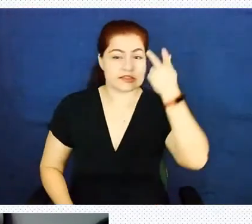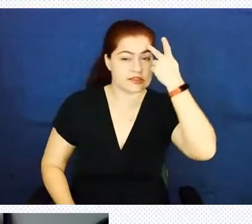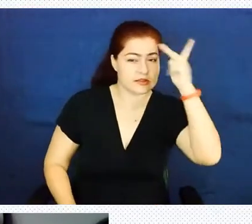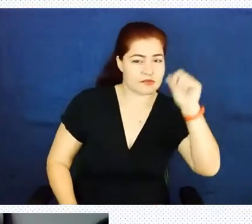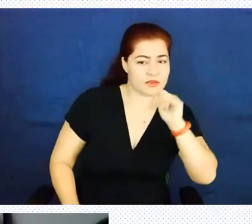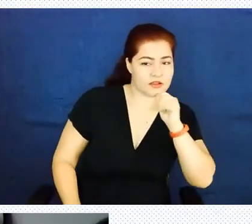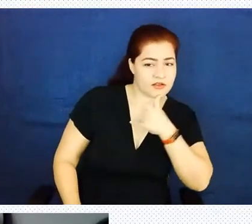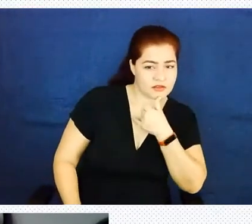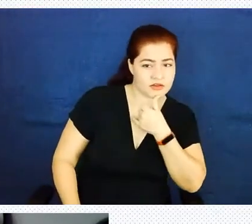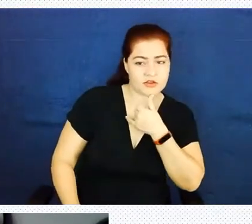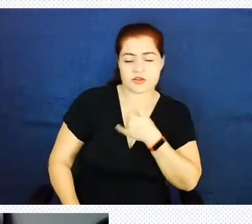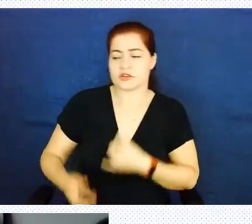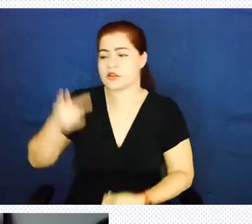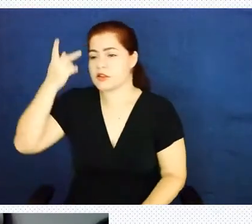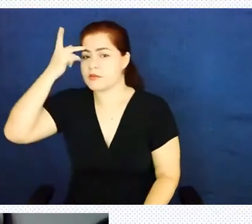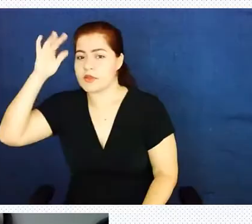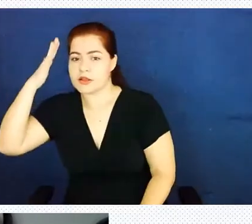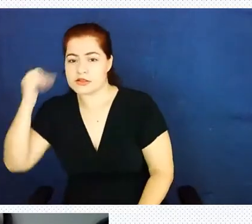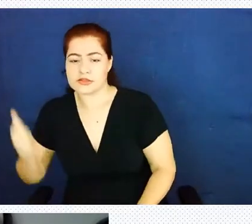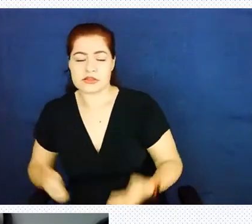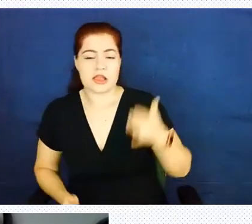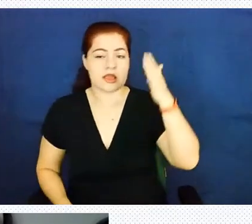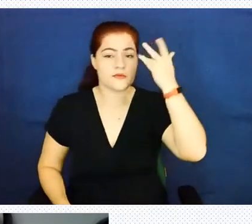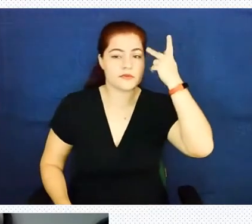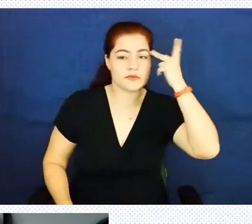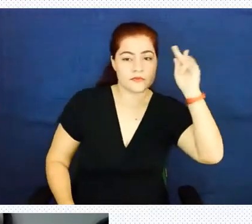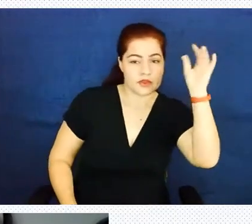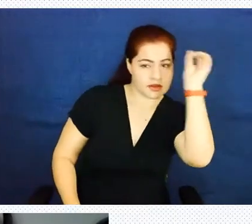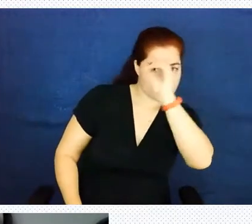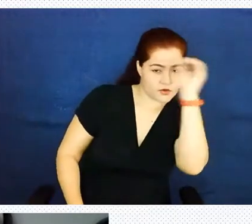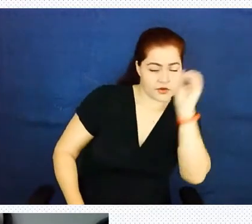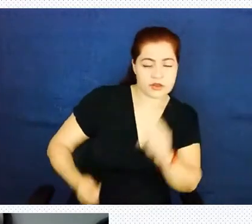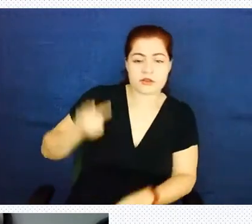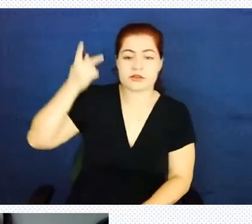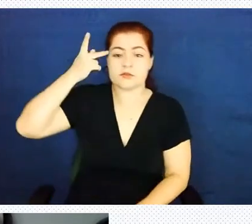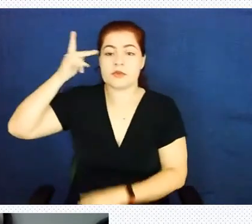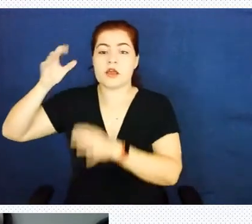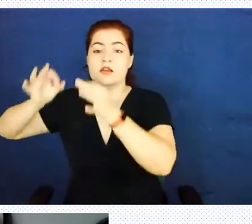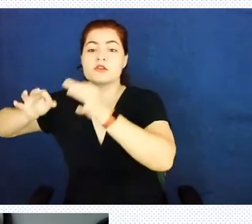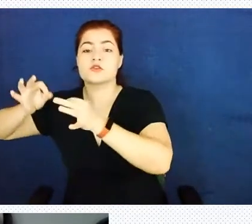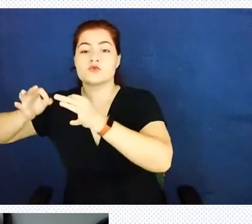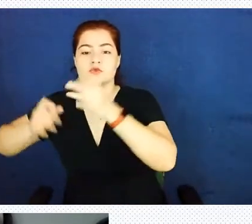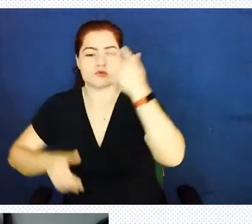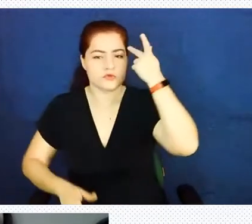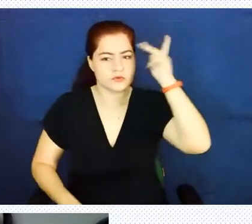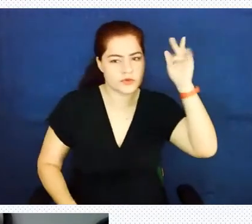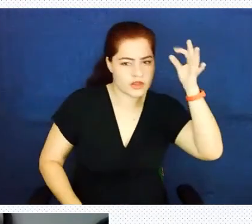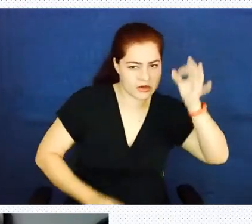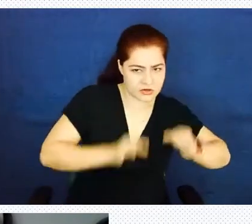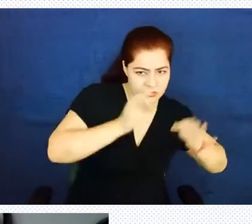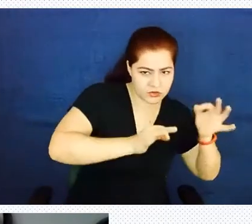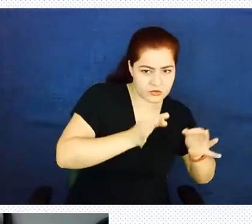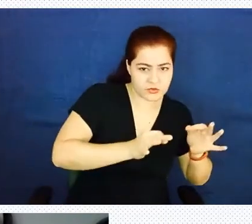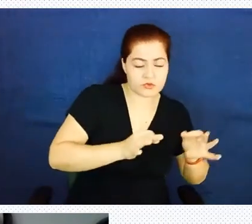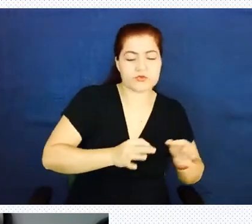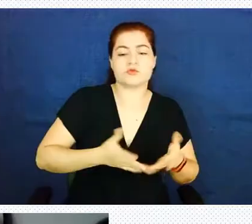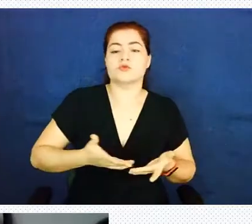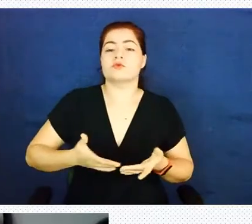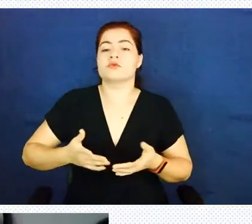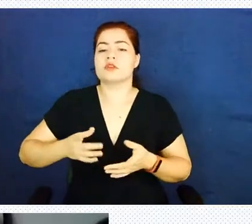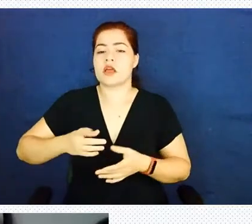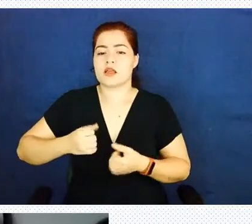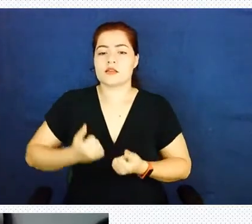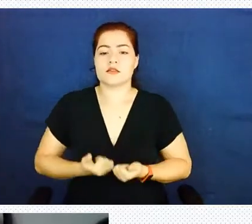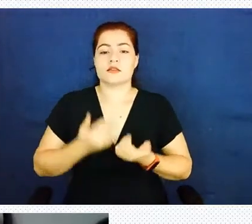e ignorantes, justos e injustos, Deus entrega ao sol por atacado,